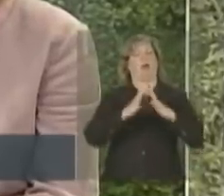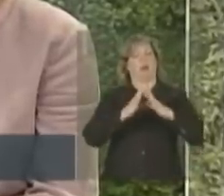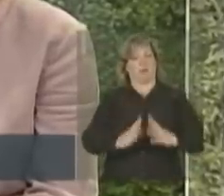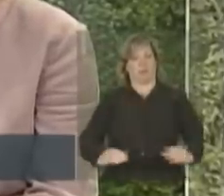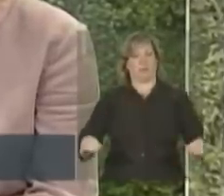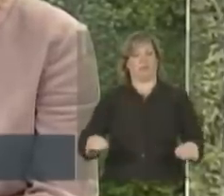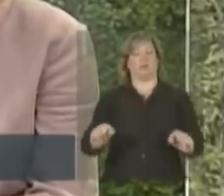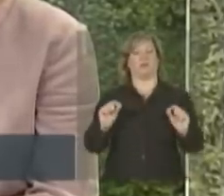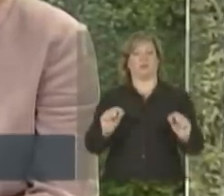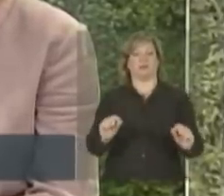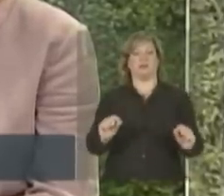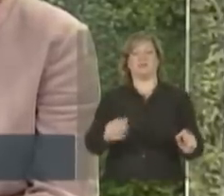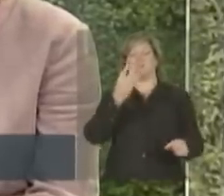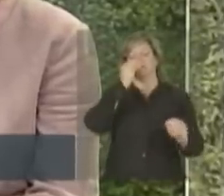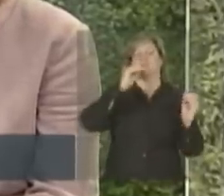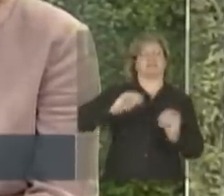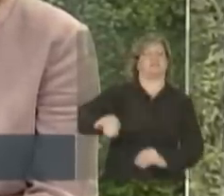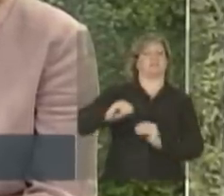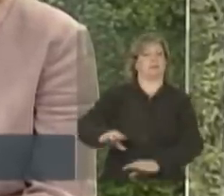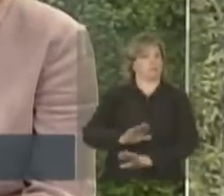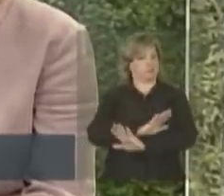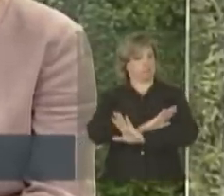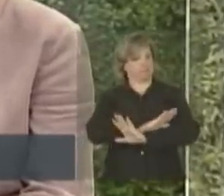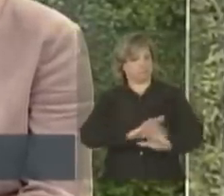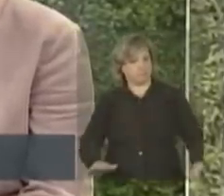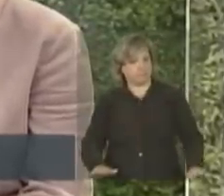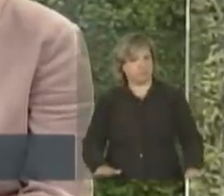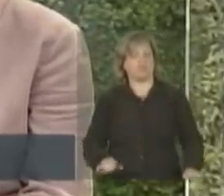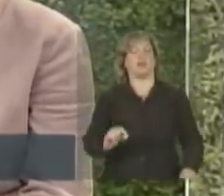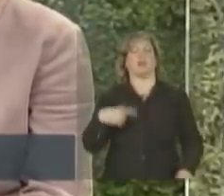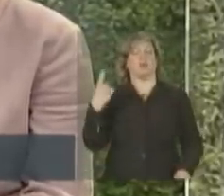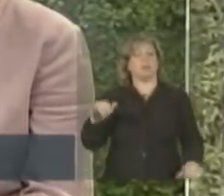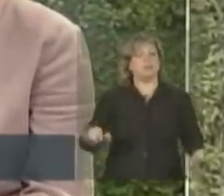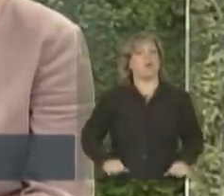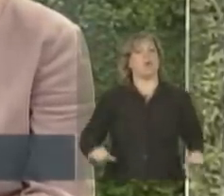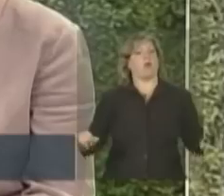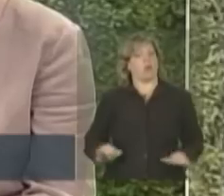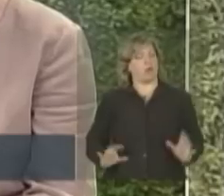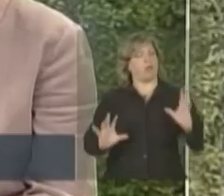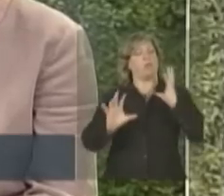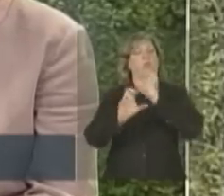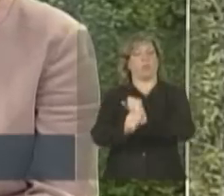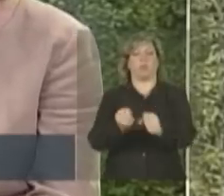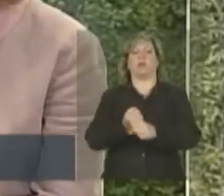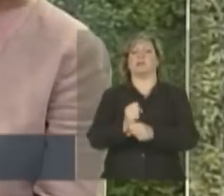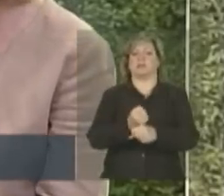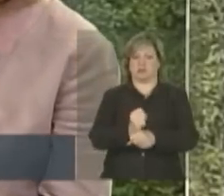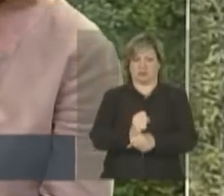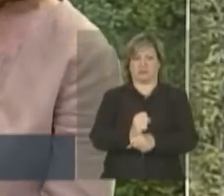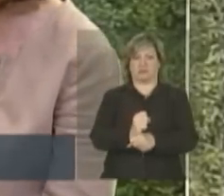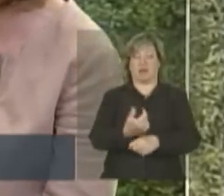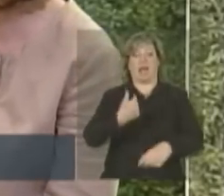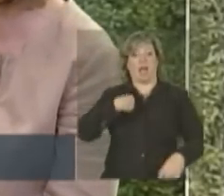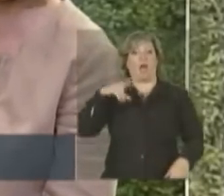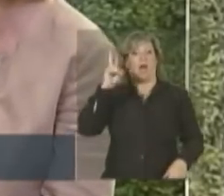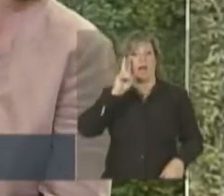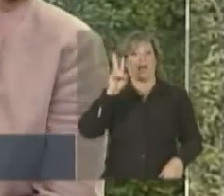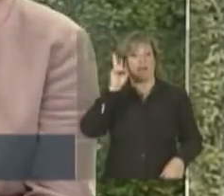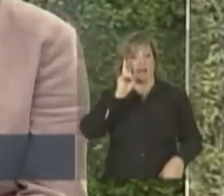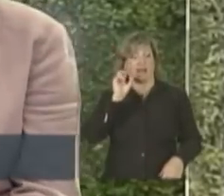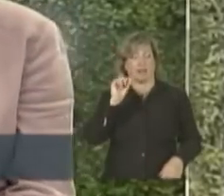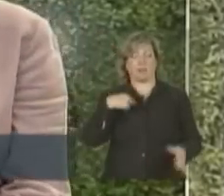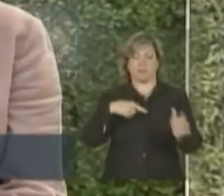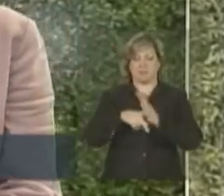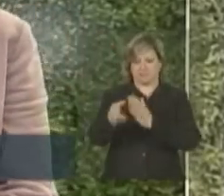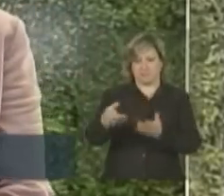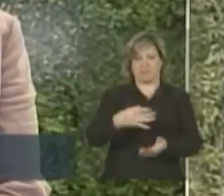A invisibilidade a que foram condenadas ao longo de tantos anos. Lembro, e me permito, senhora